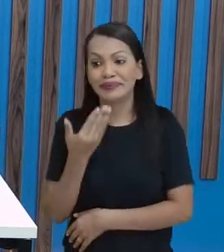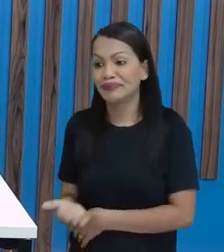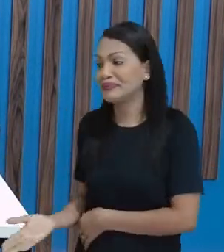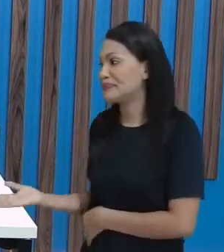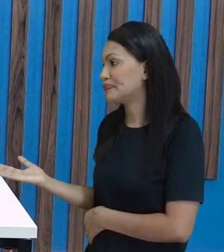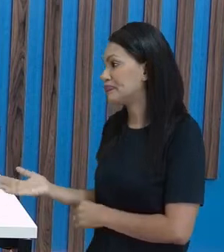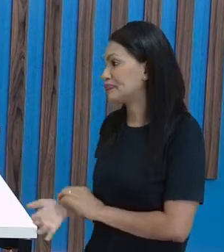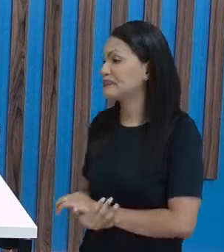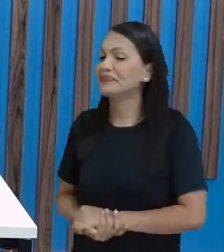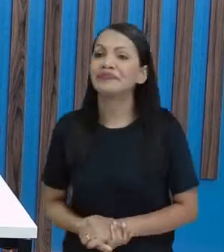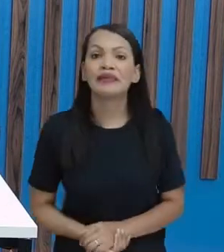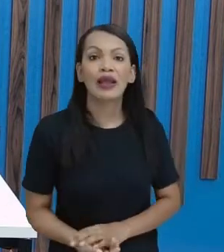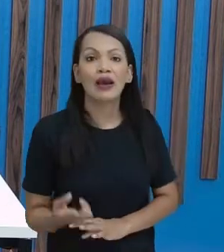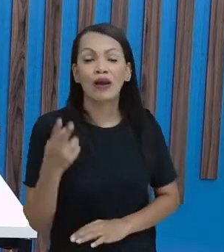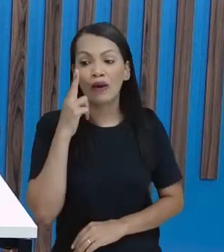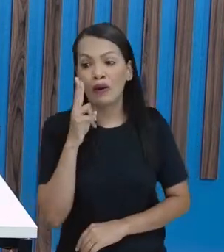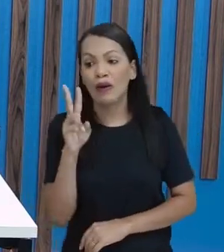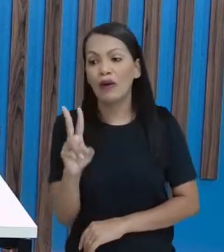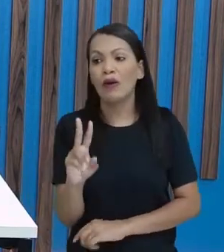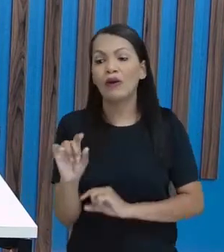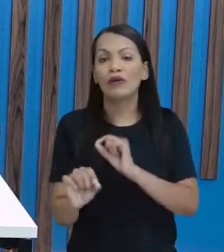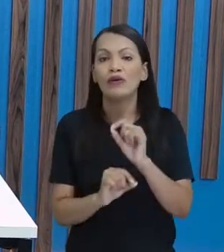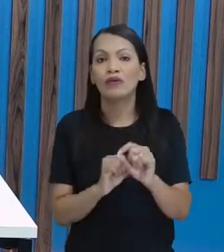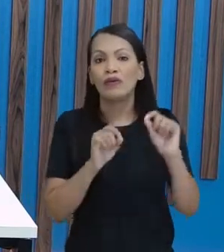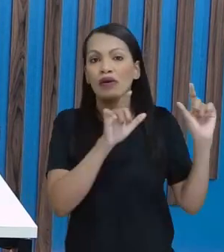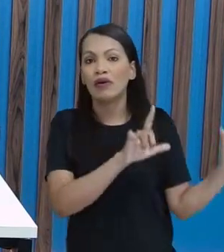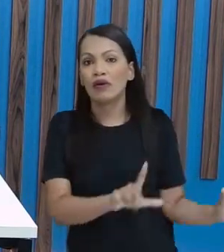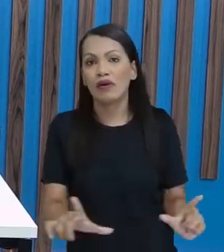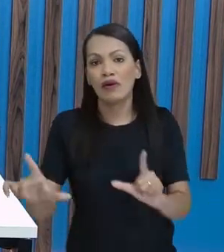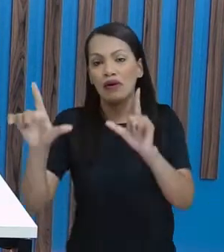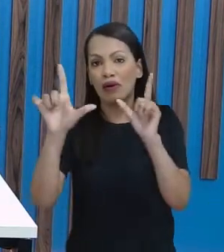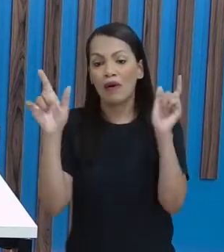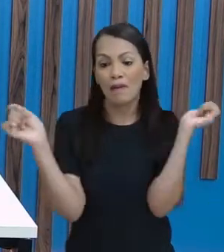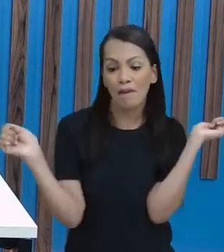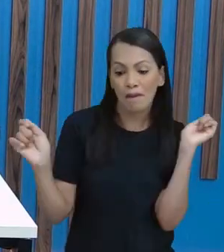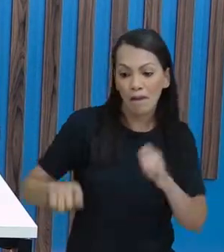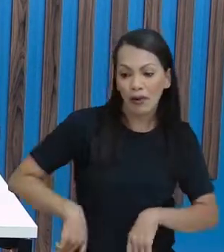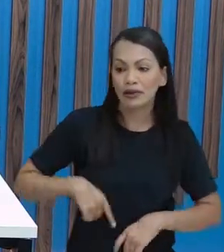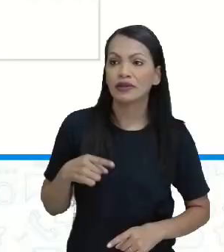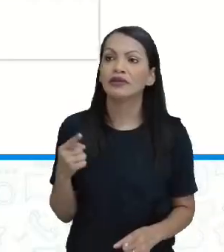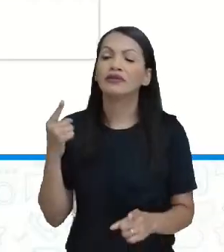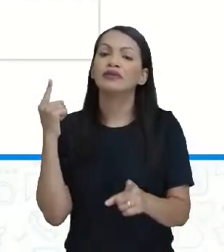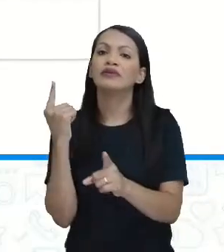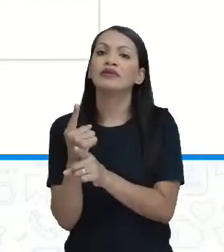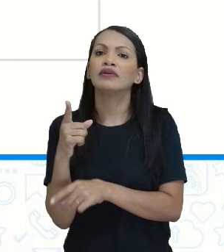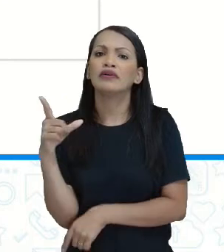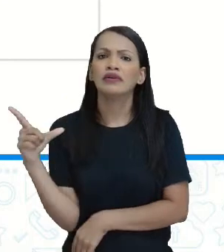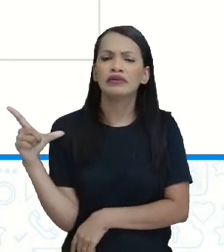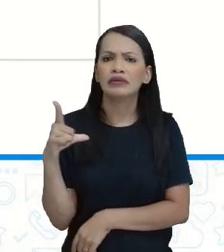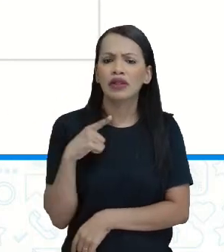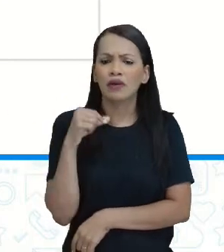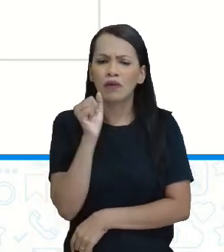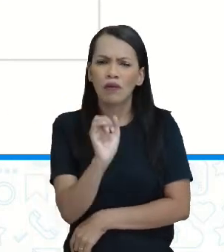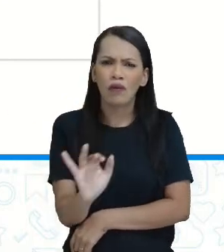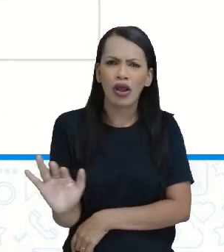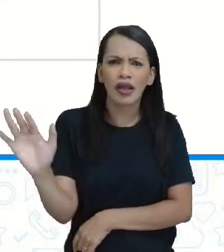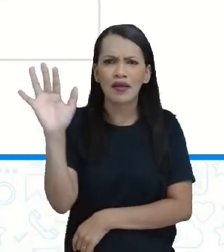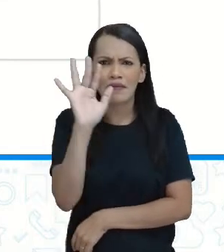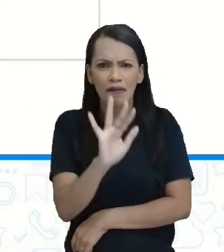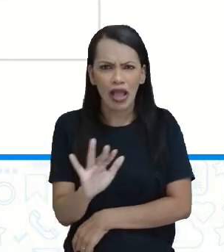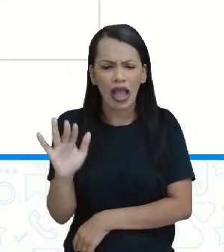ó. Olha aí, vou passar o slide para a gente poder descobrir, tá? Aí eu tenho a imagem dos carrinhos de